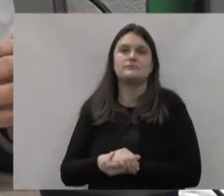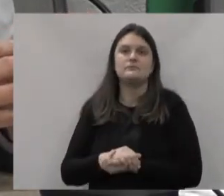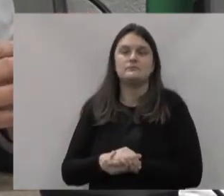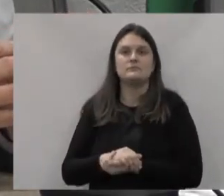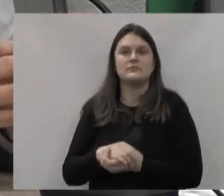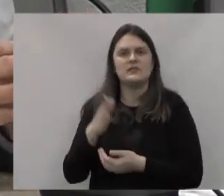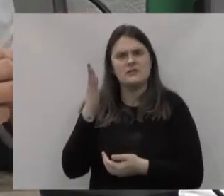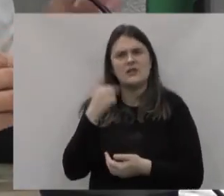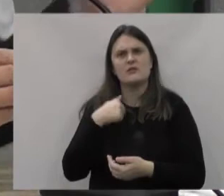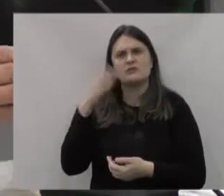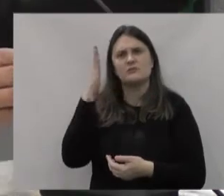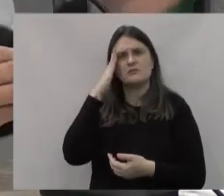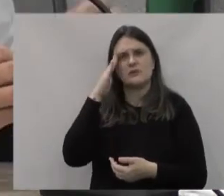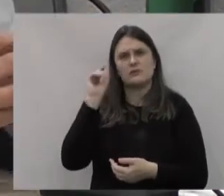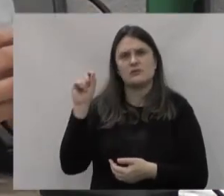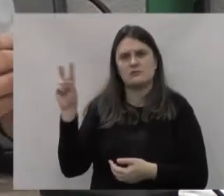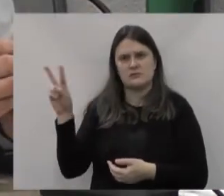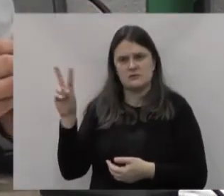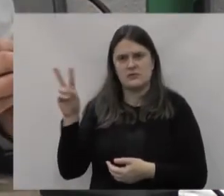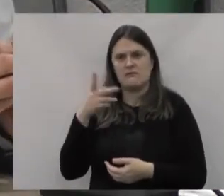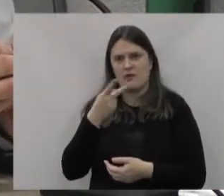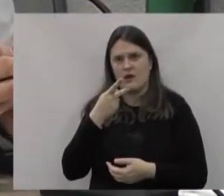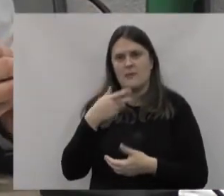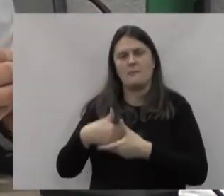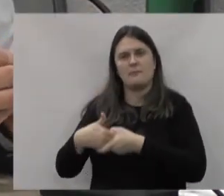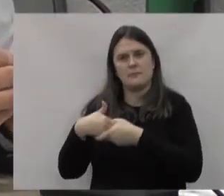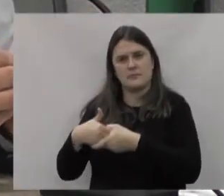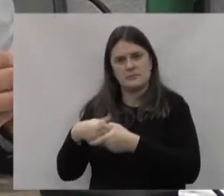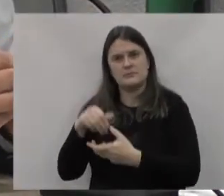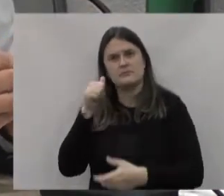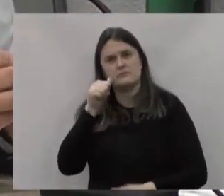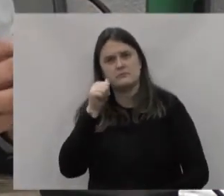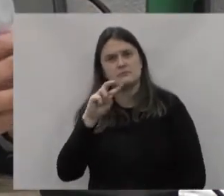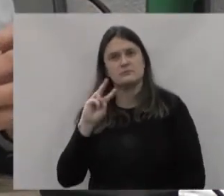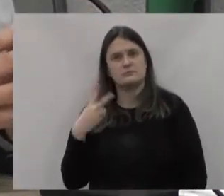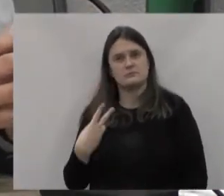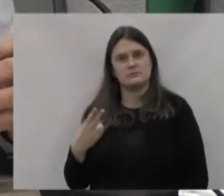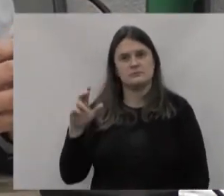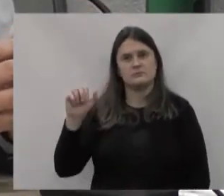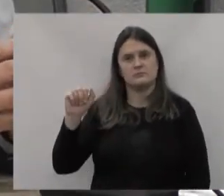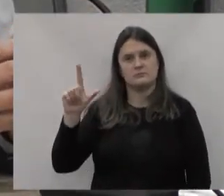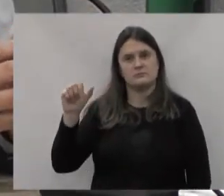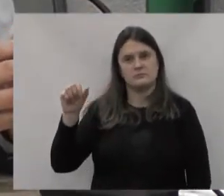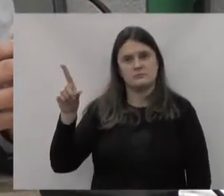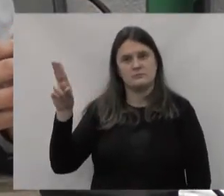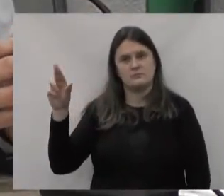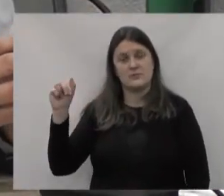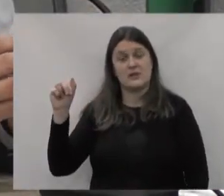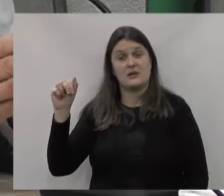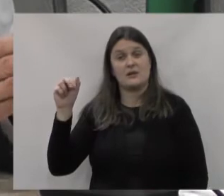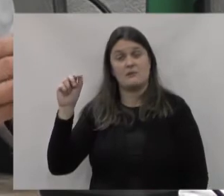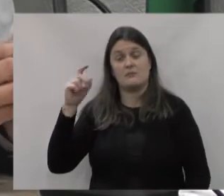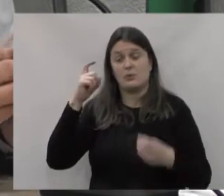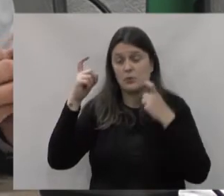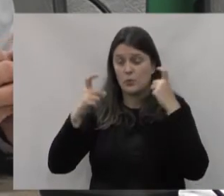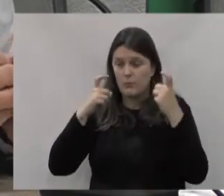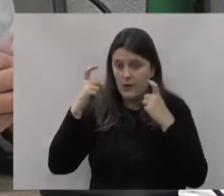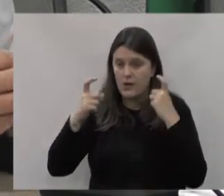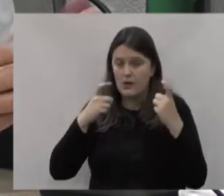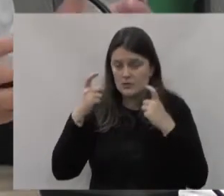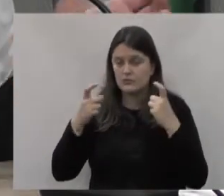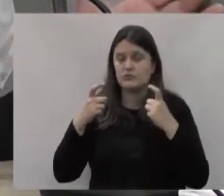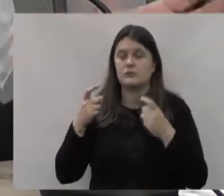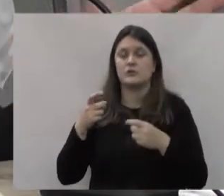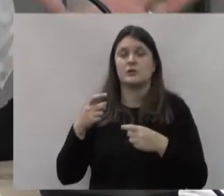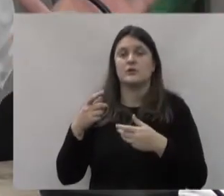sabe do que vocês estão falando. Parabenizar a vereadora Alandra, preocupada com mais desta causa,